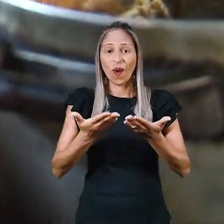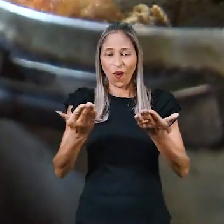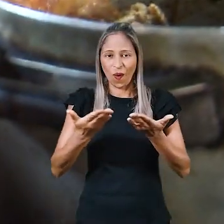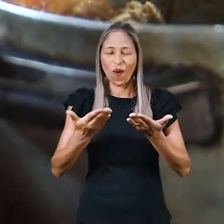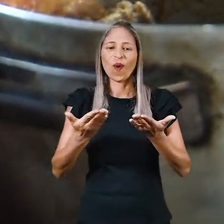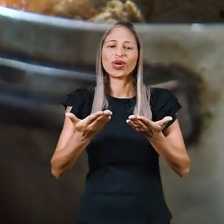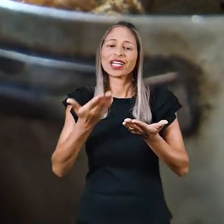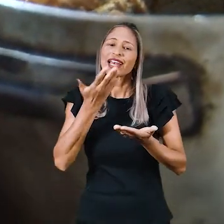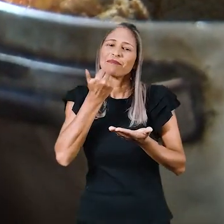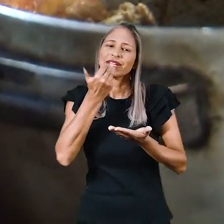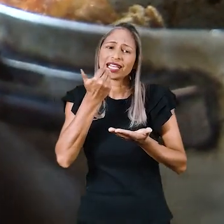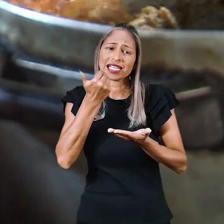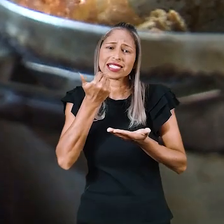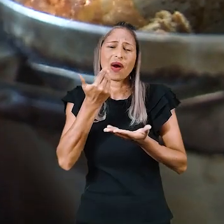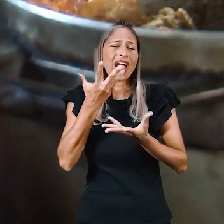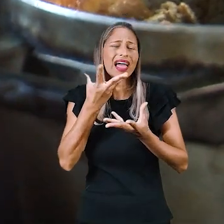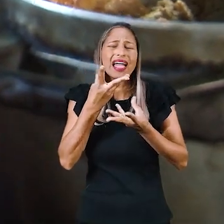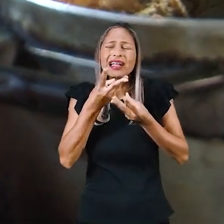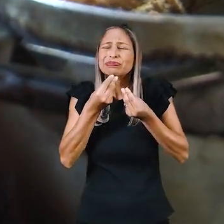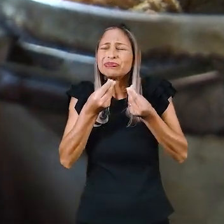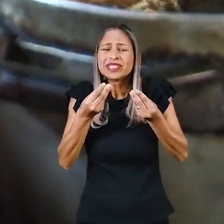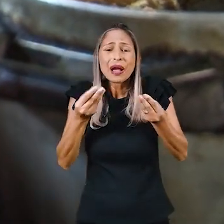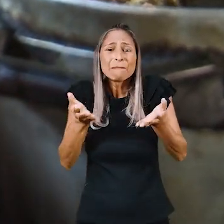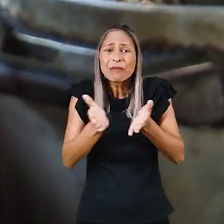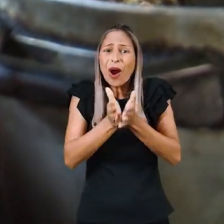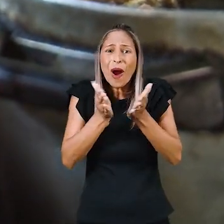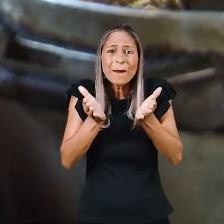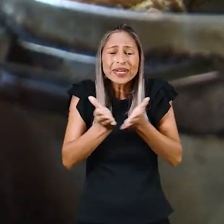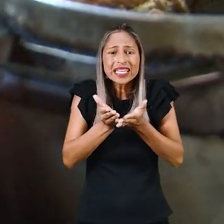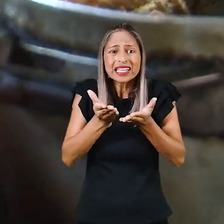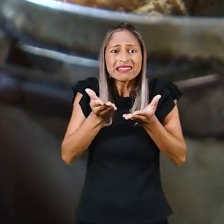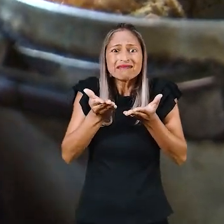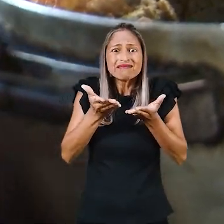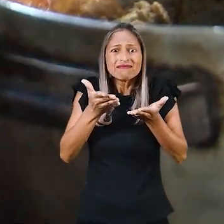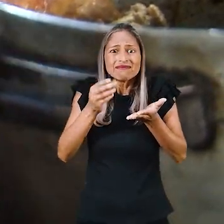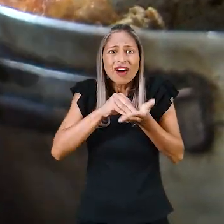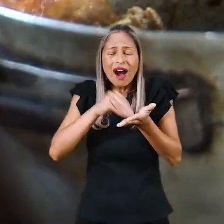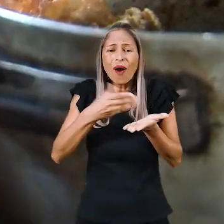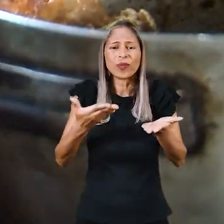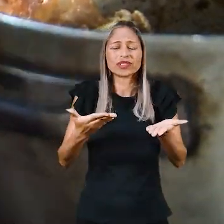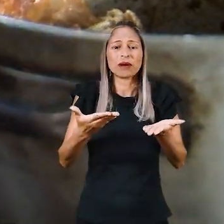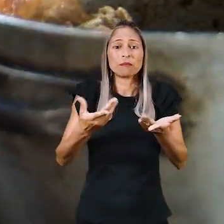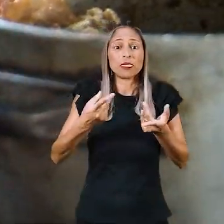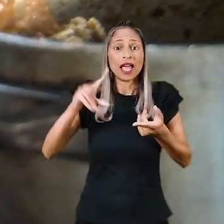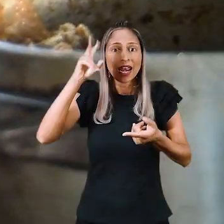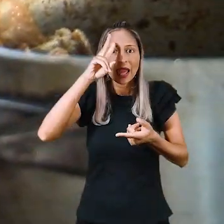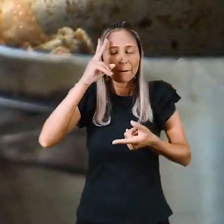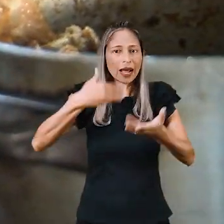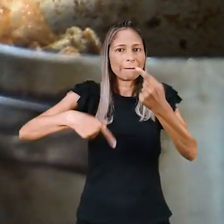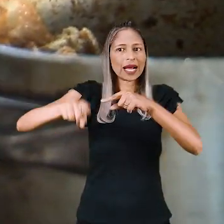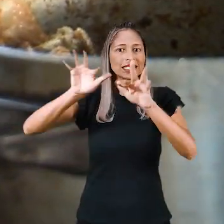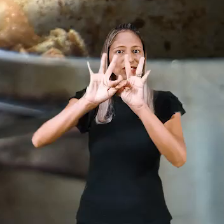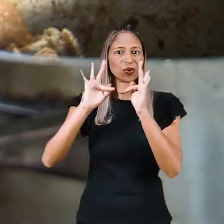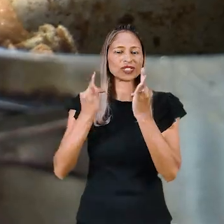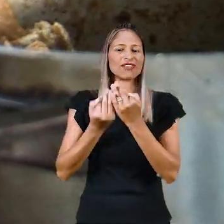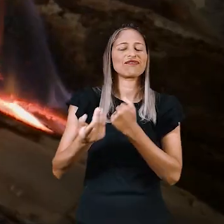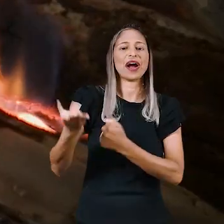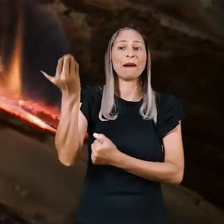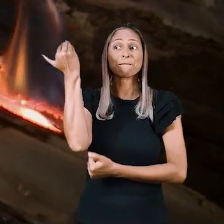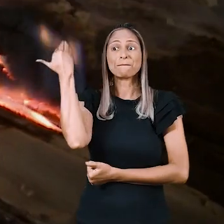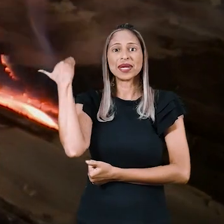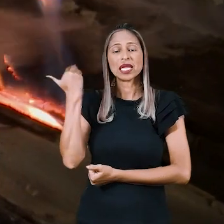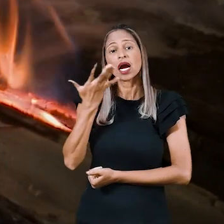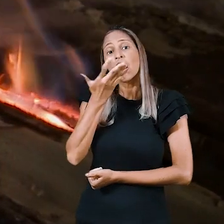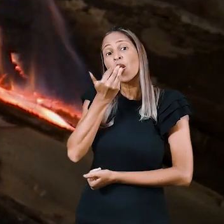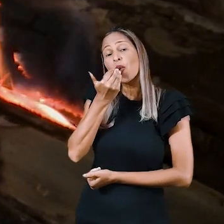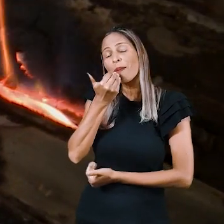Hoje a nossa alimentação, na verdade, se tornou monótona e pobre. Podemos voltar aí no tempo, né, relembrar o que nossos ancestrais, do